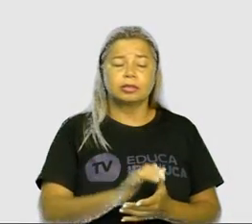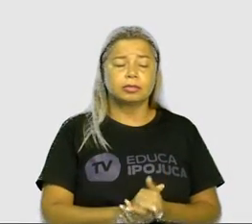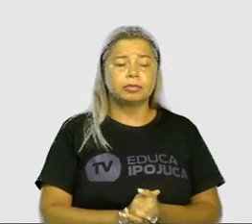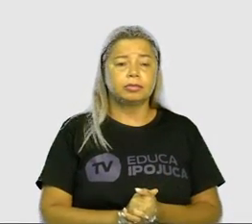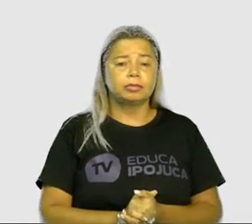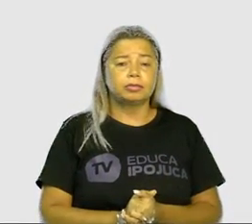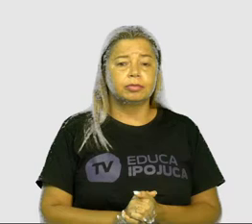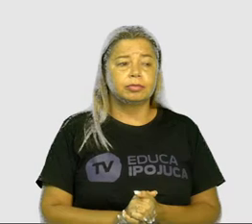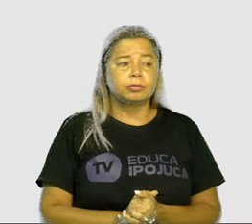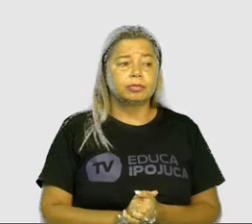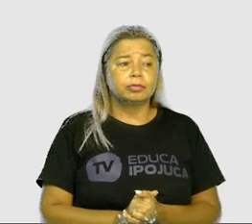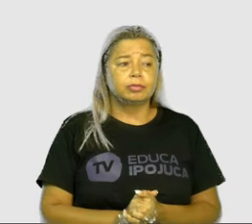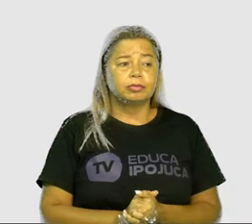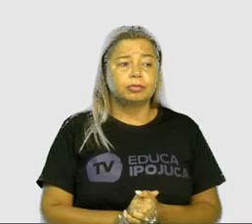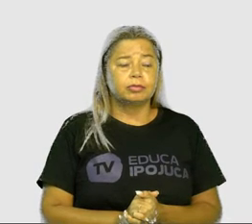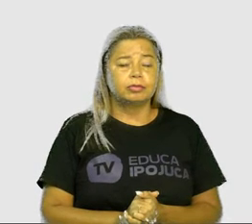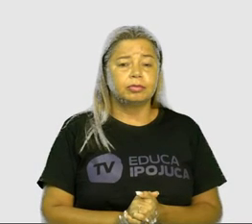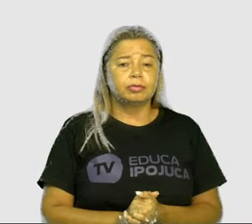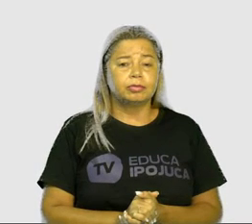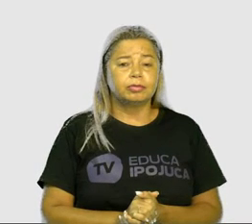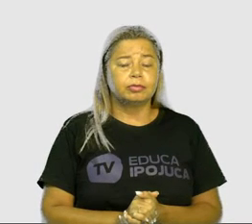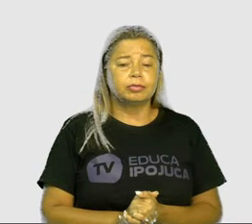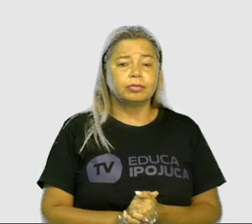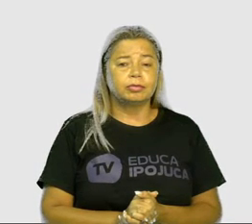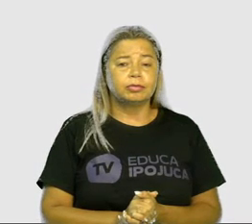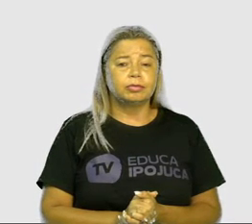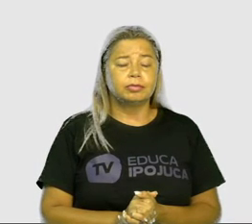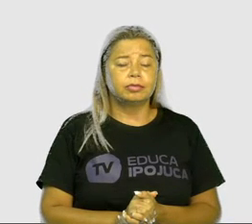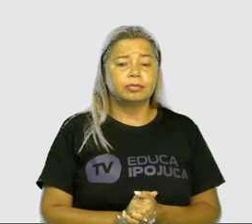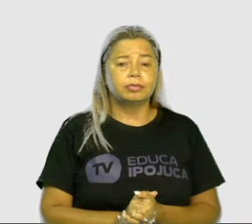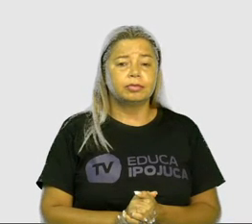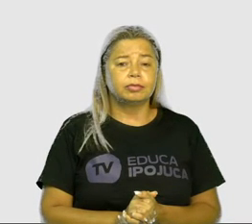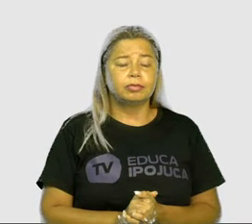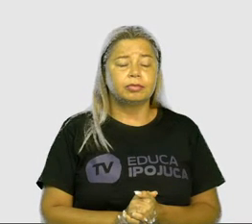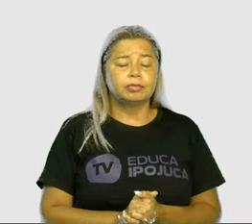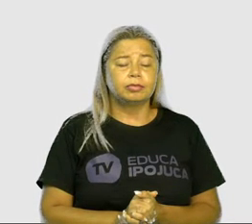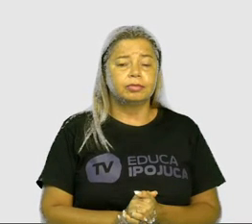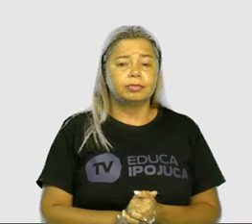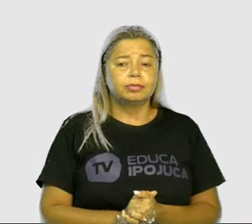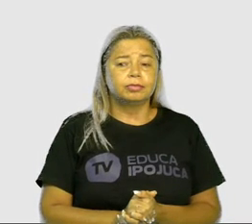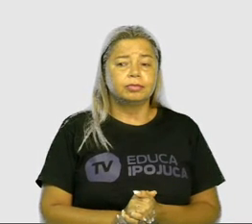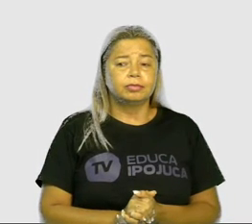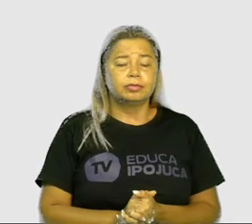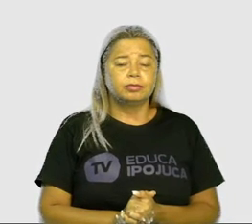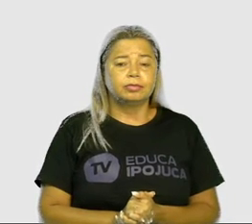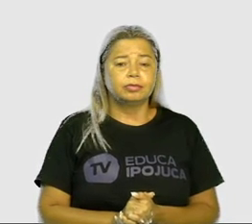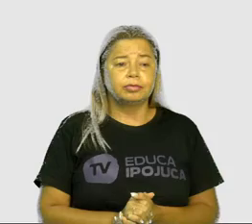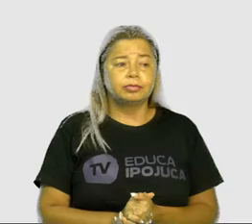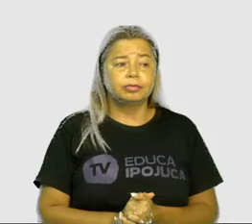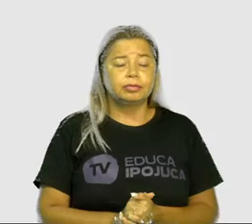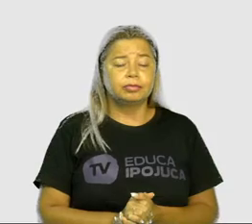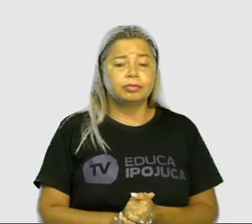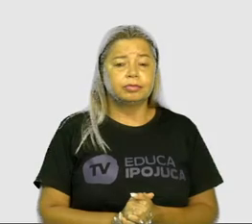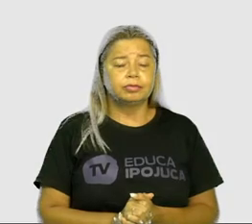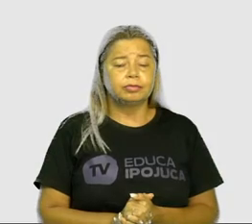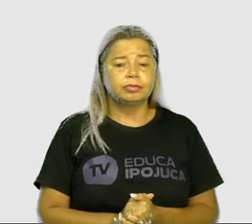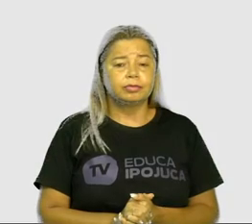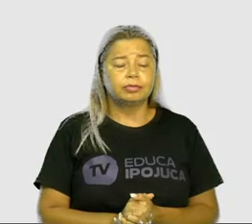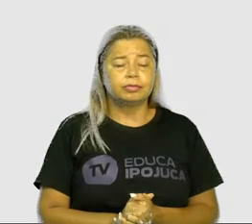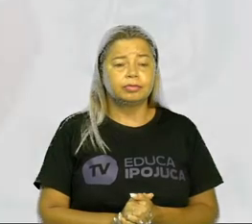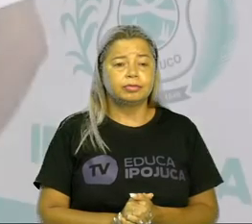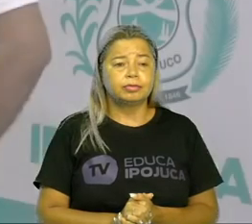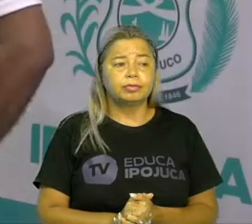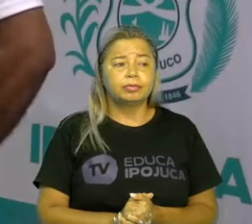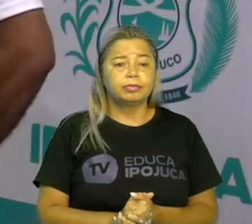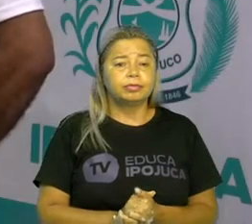Woman ficaria women. Man ficaria man. E policeman ficaria